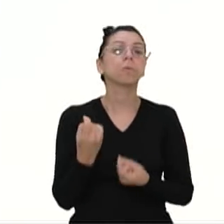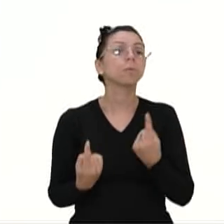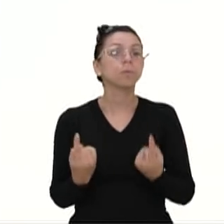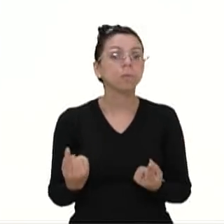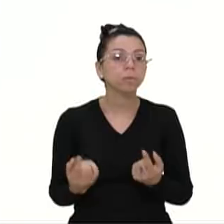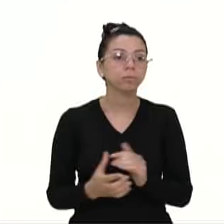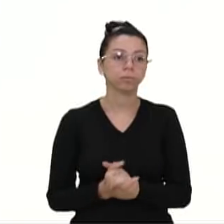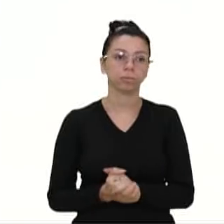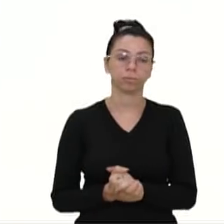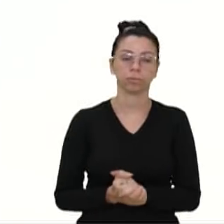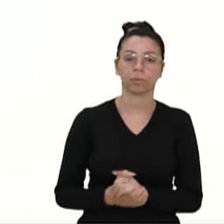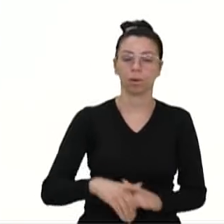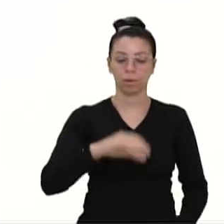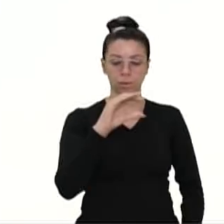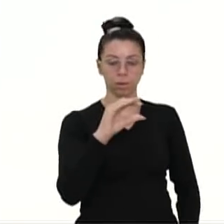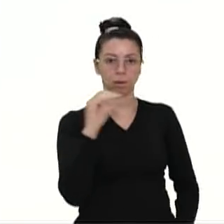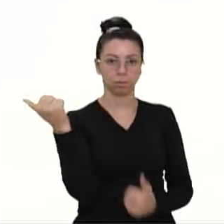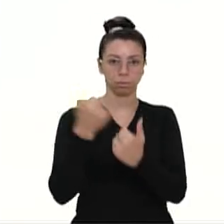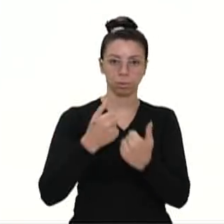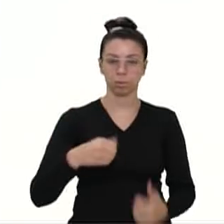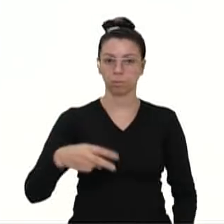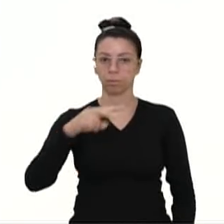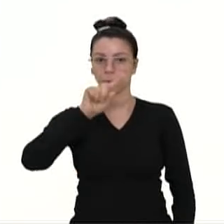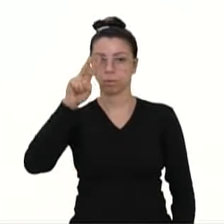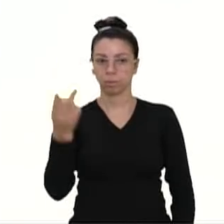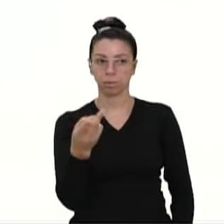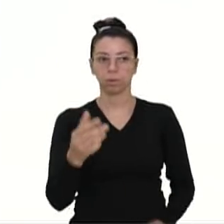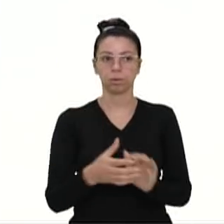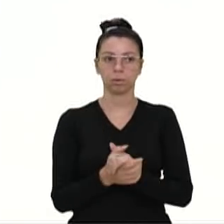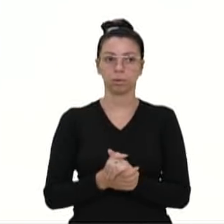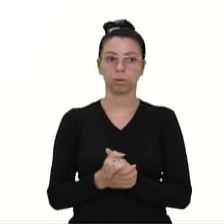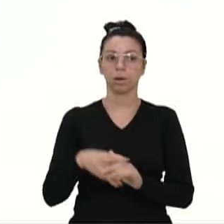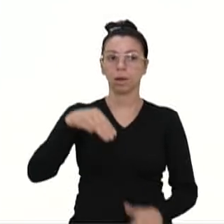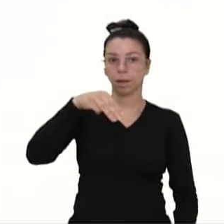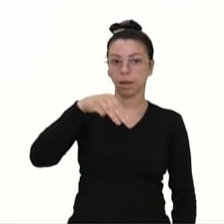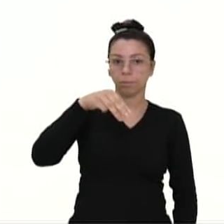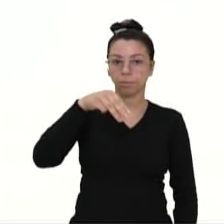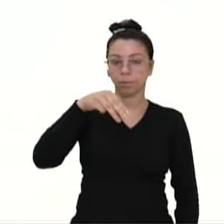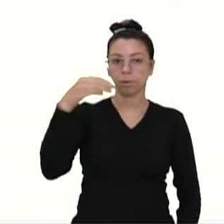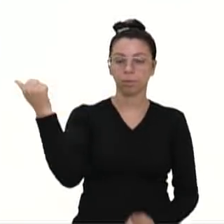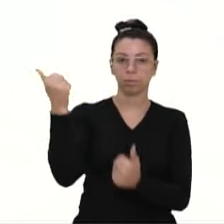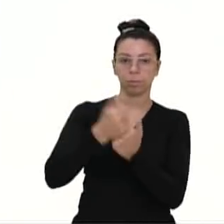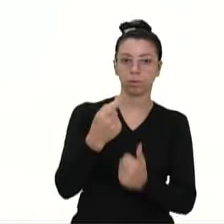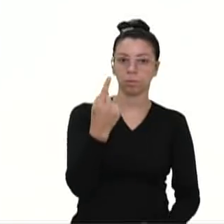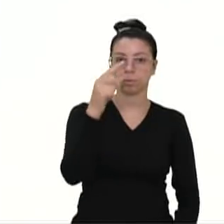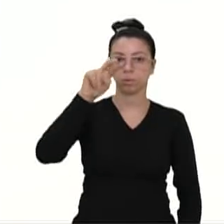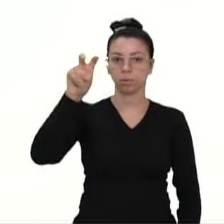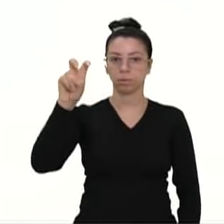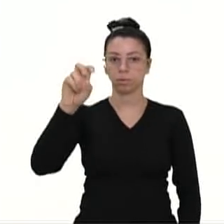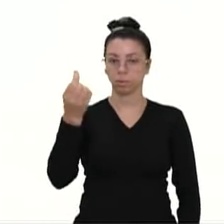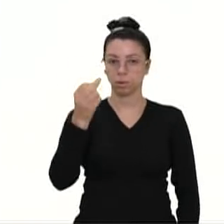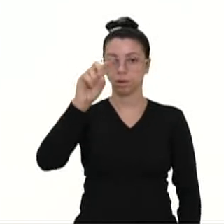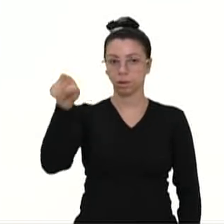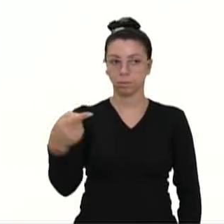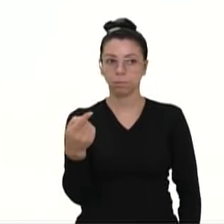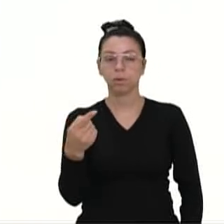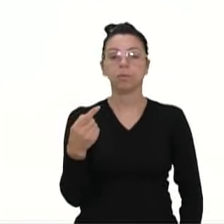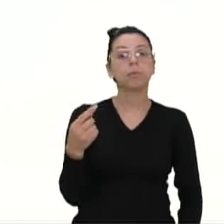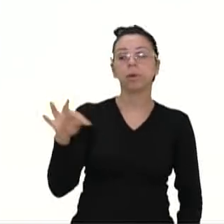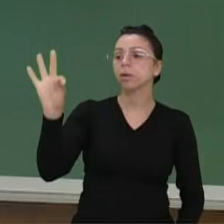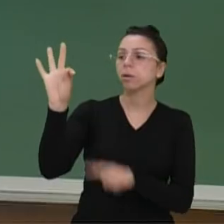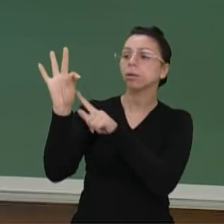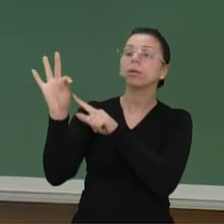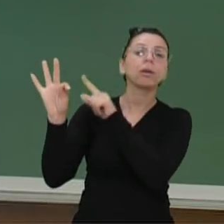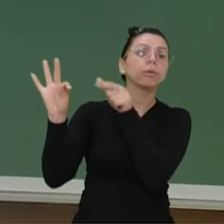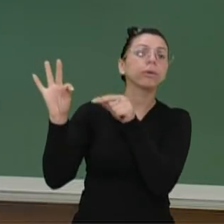capital C você troca por 2.000, M troca por 16.000 e vai em busca do valor de T em anos. Pega